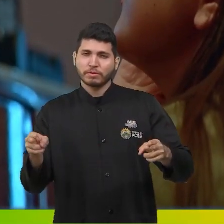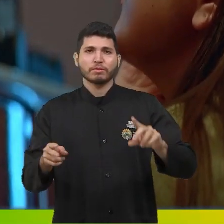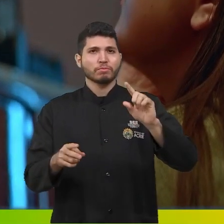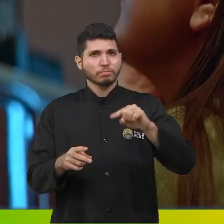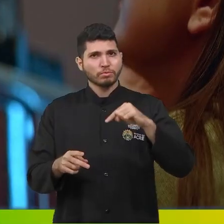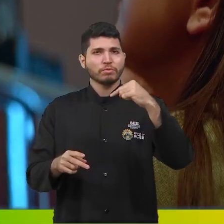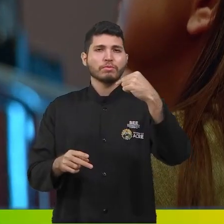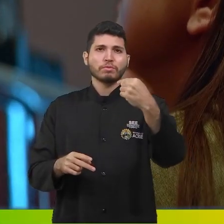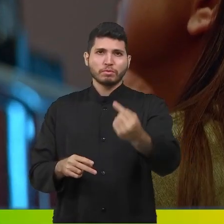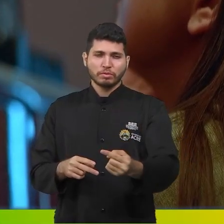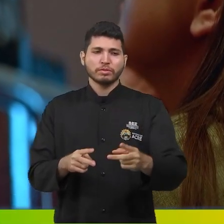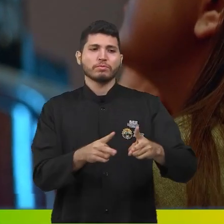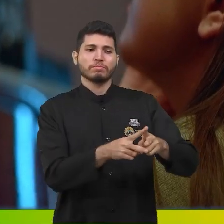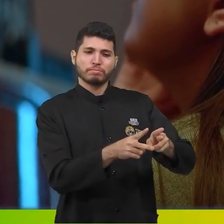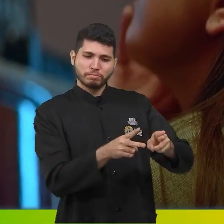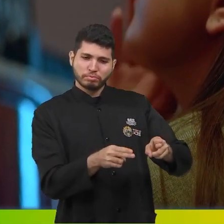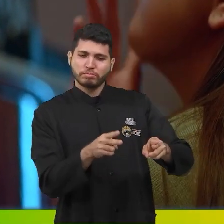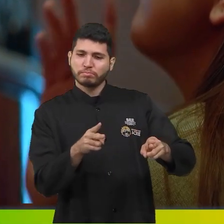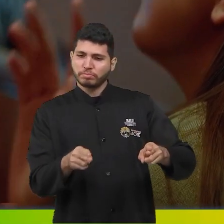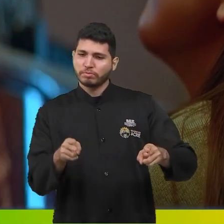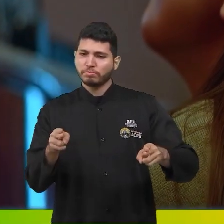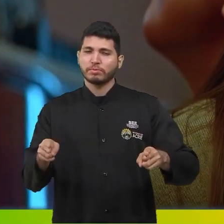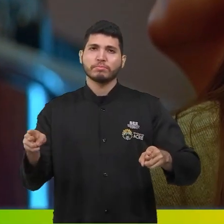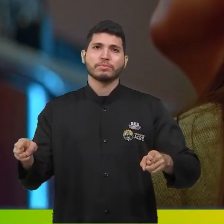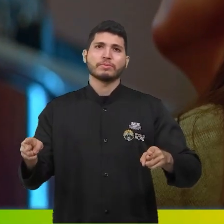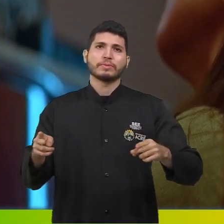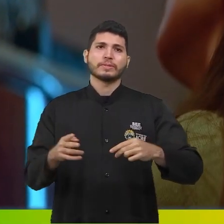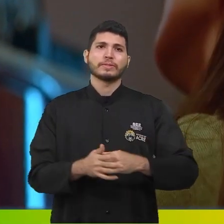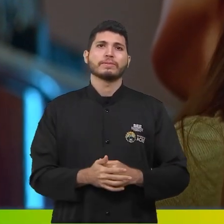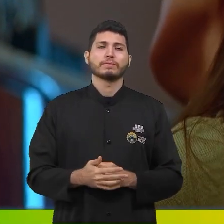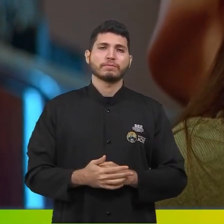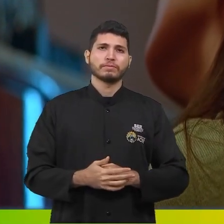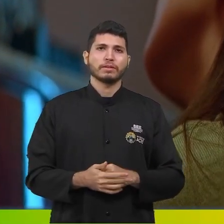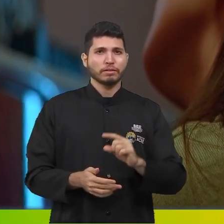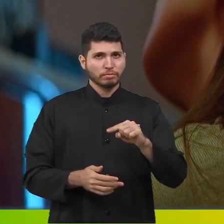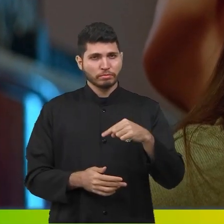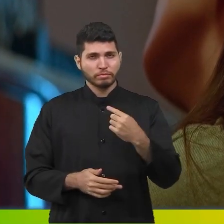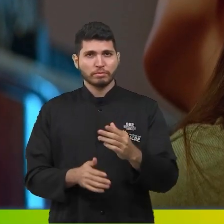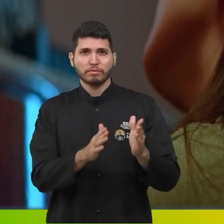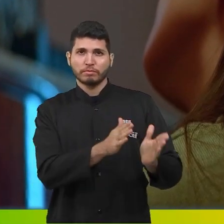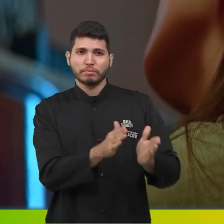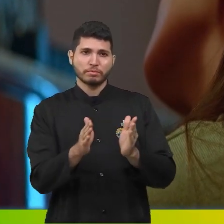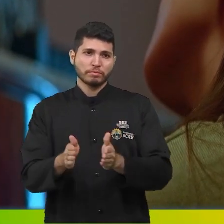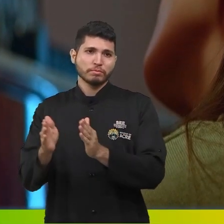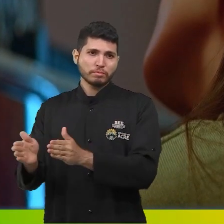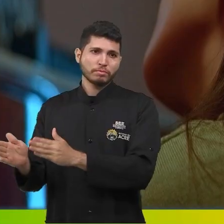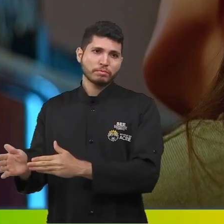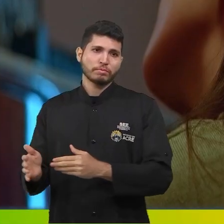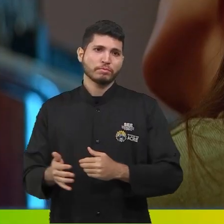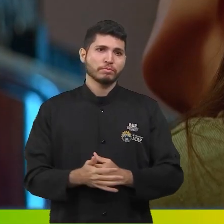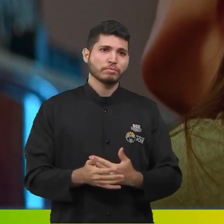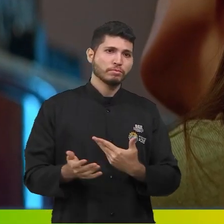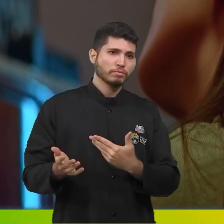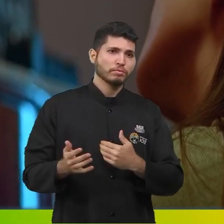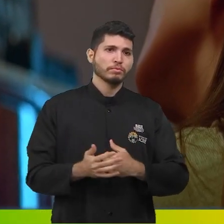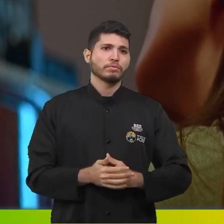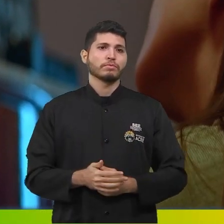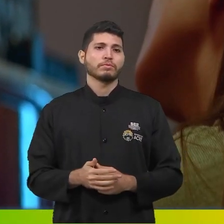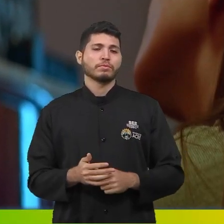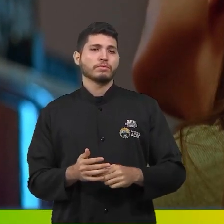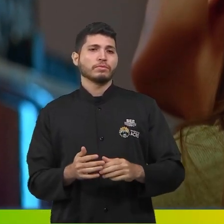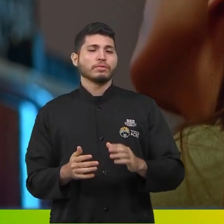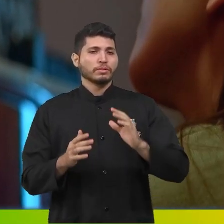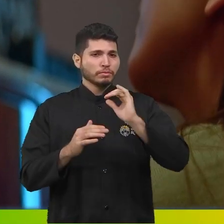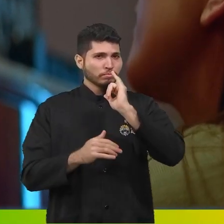capítulo. Múltiplos arcos narrativos, como em Pantanal, que é um exemplo aqui de